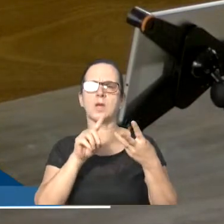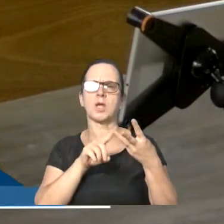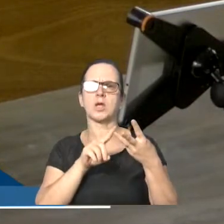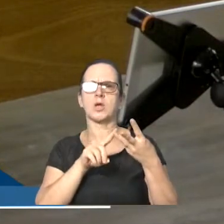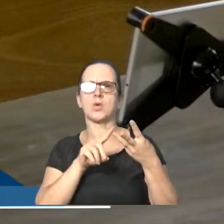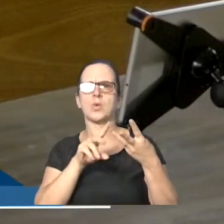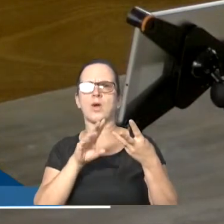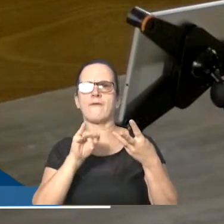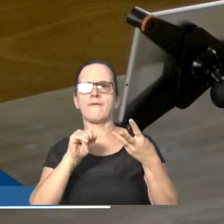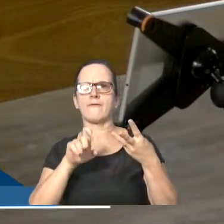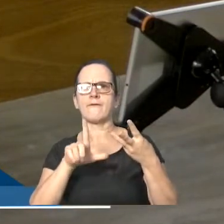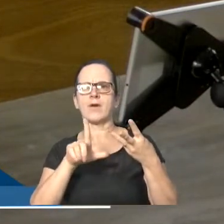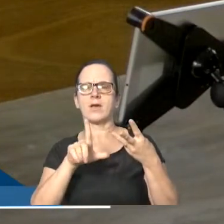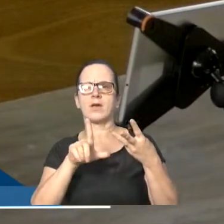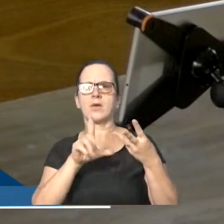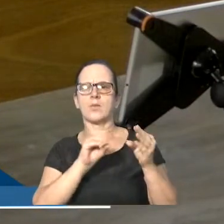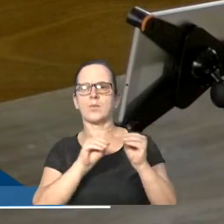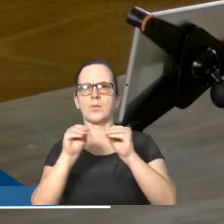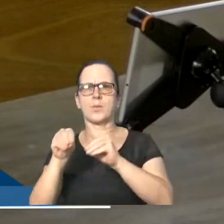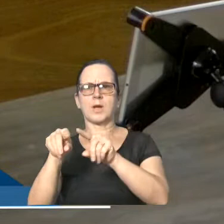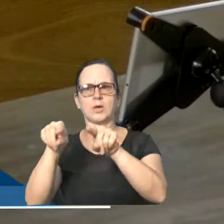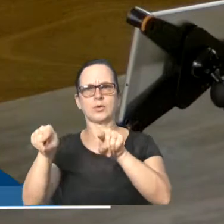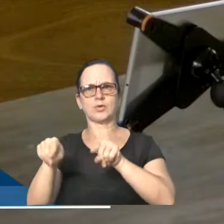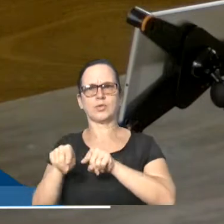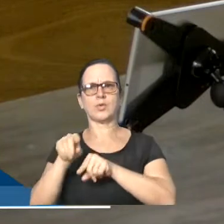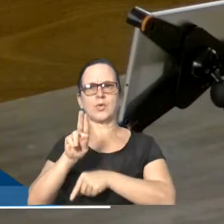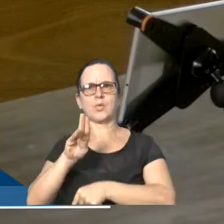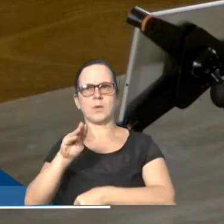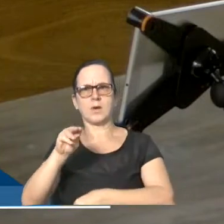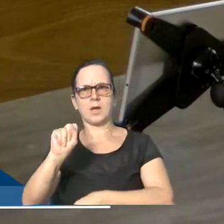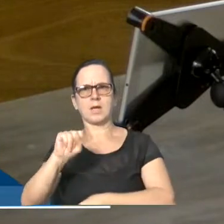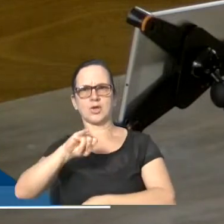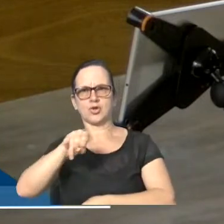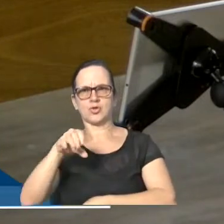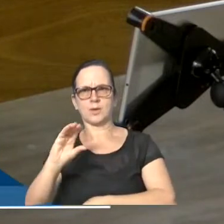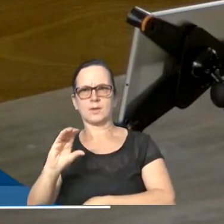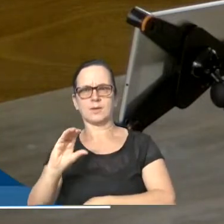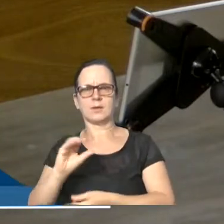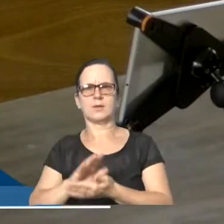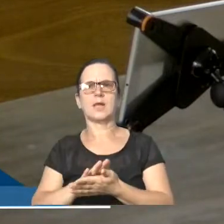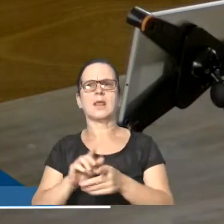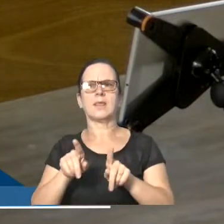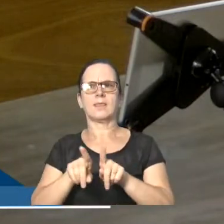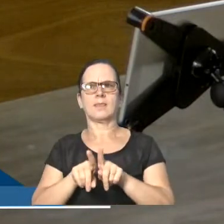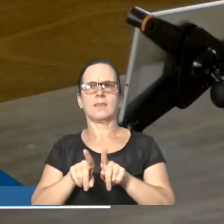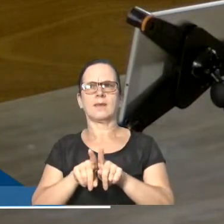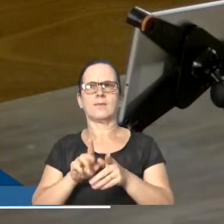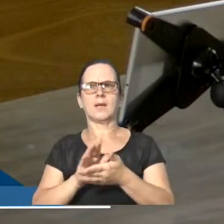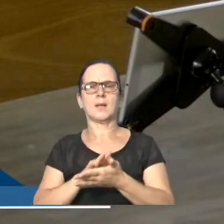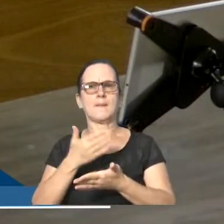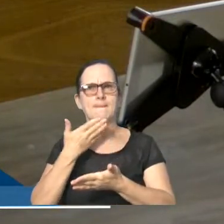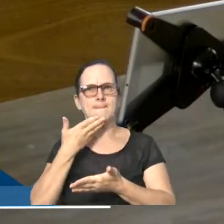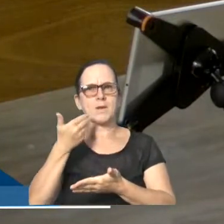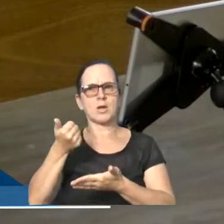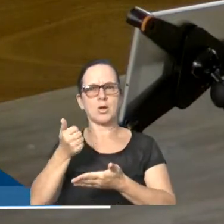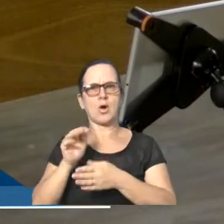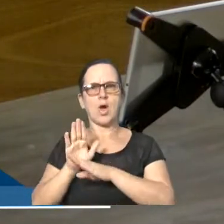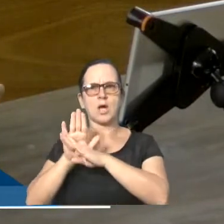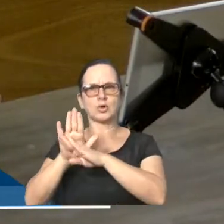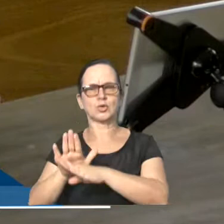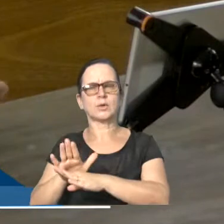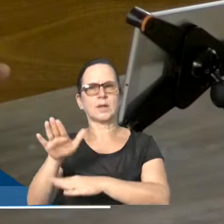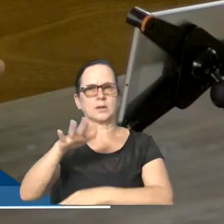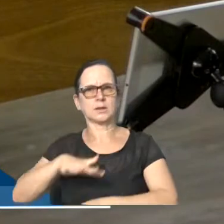que destinaram o recurso para aquela unidade do Casqueiro, que precisa também atender, tá melhor para atender a